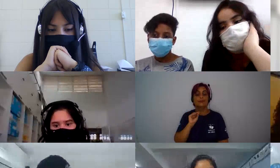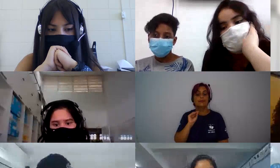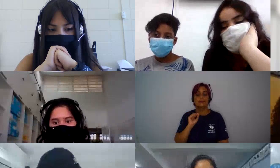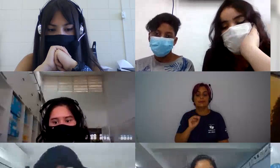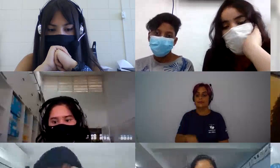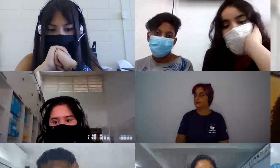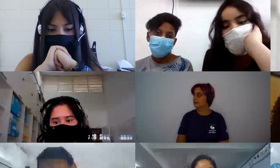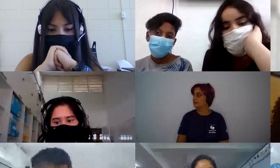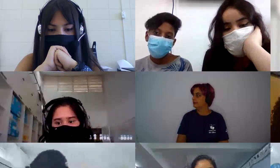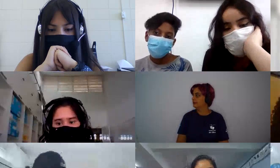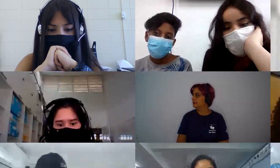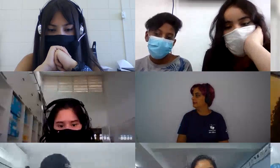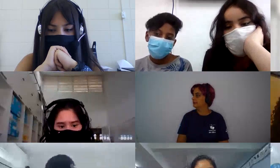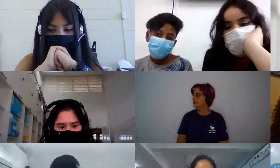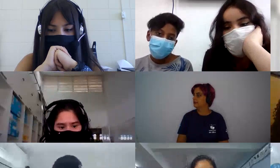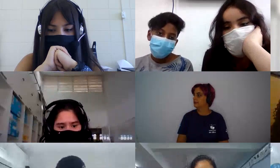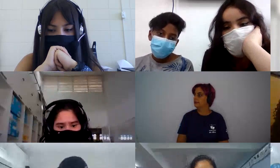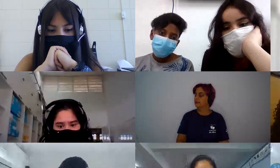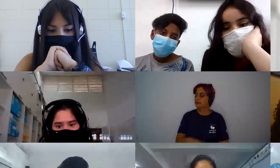Isso, vamos lá.